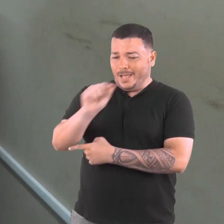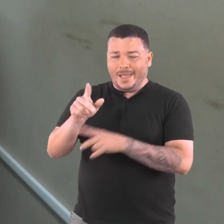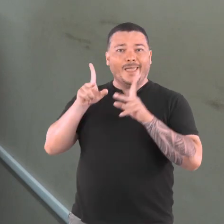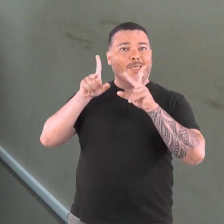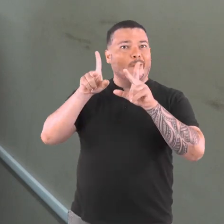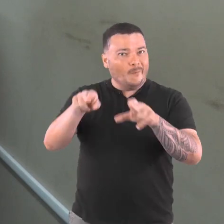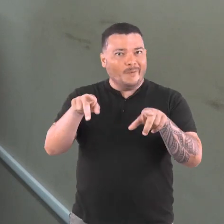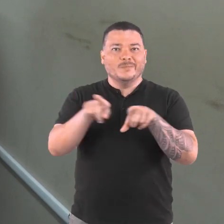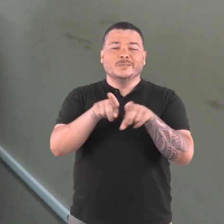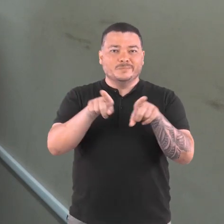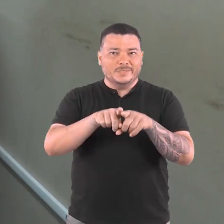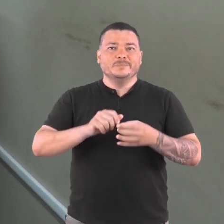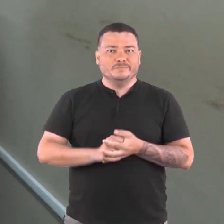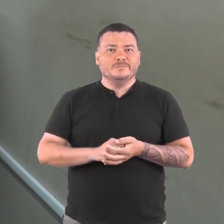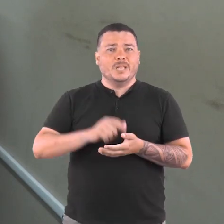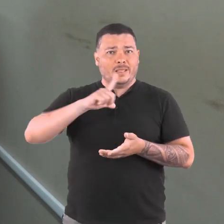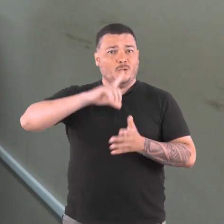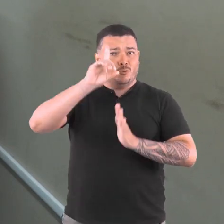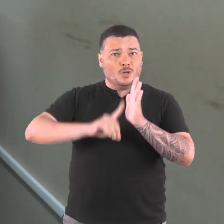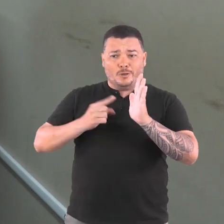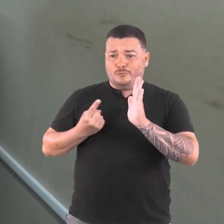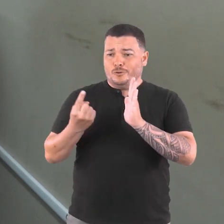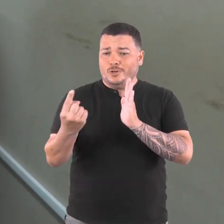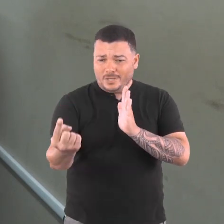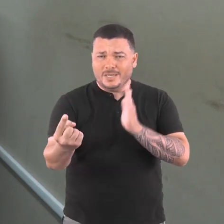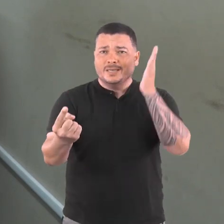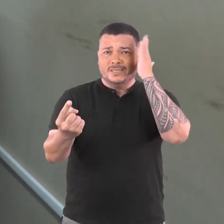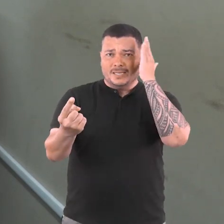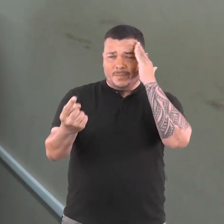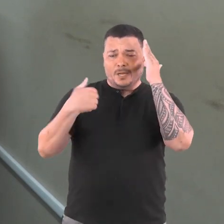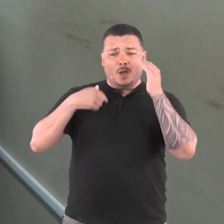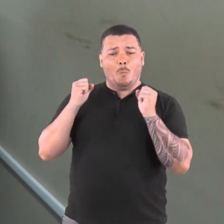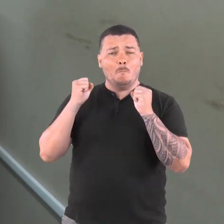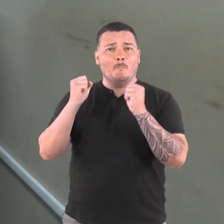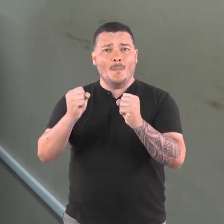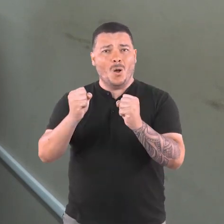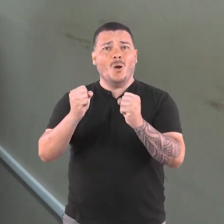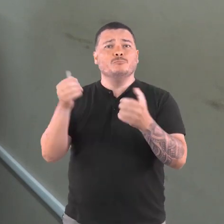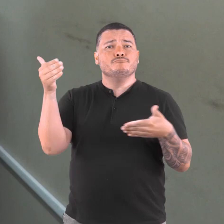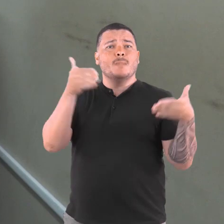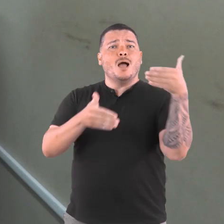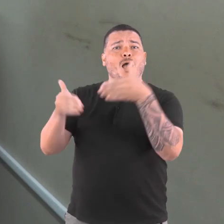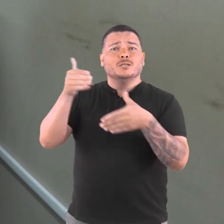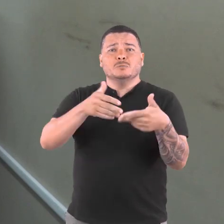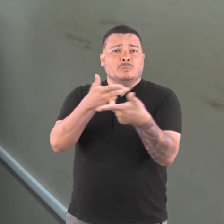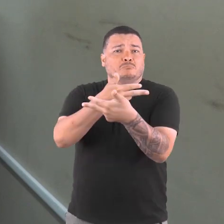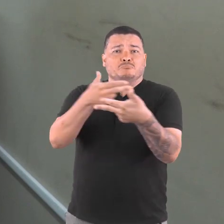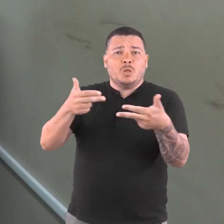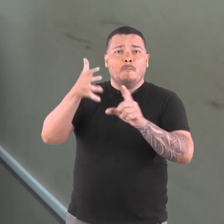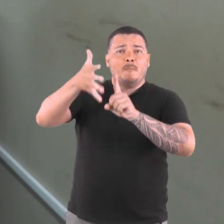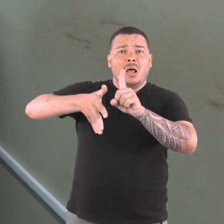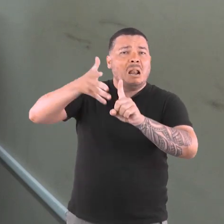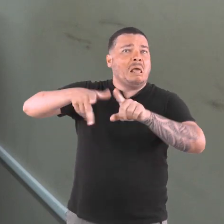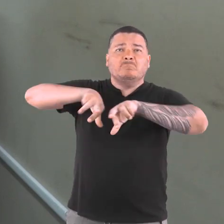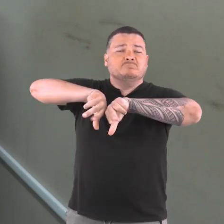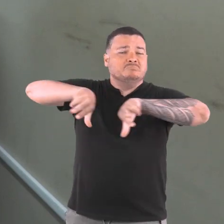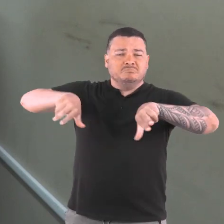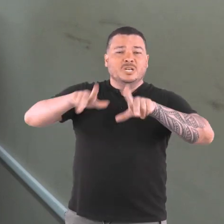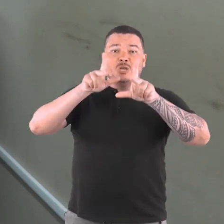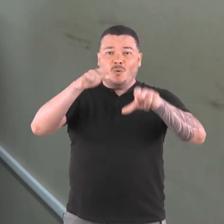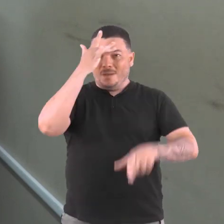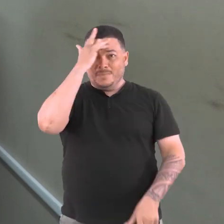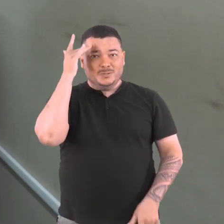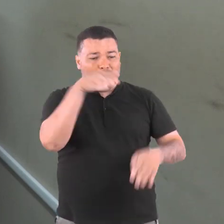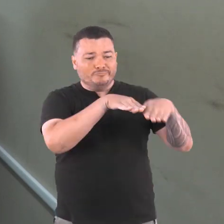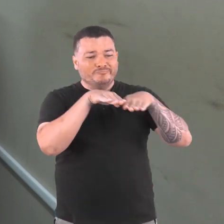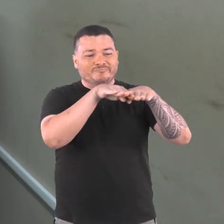pessoa, sair de um lugar como qualquer pessoa, ir para um lugar e saber que eu vou poder participar de qualquer ação